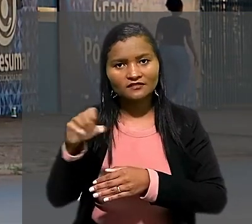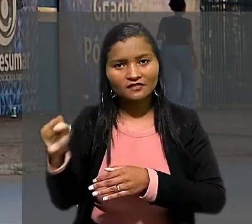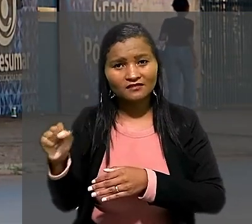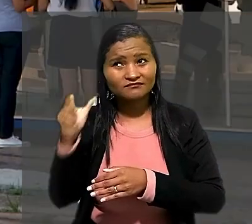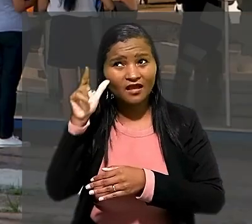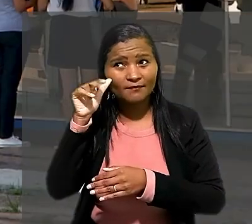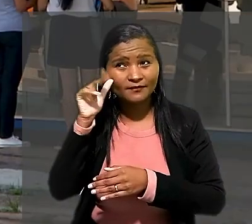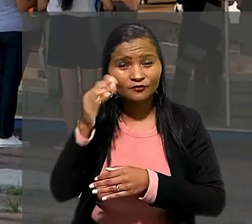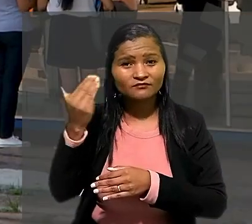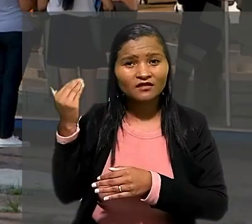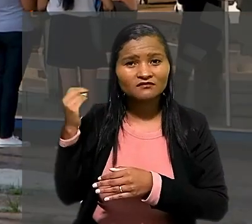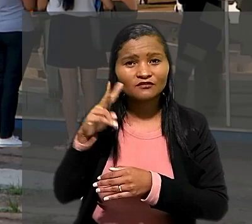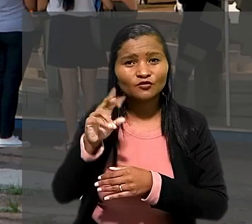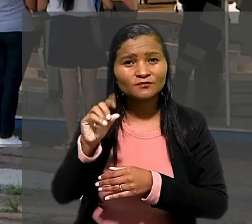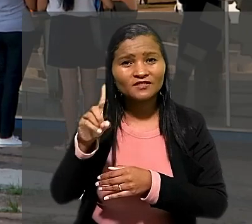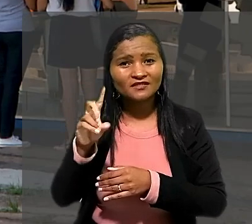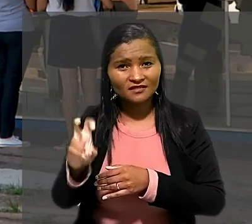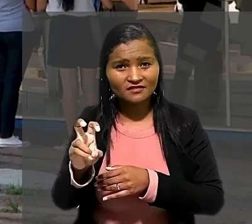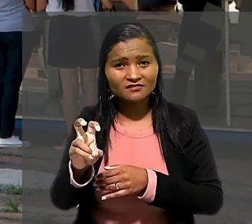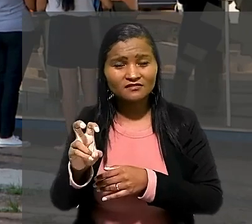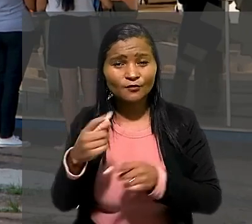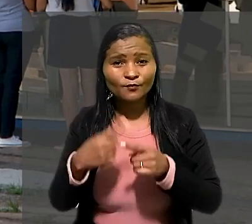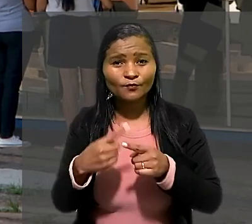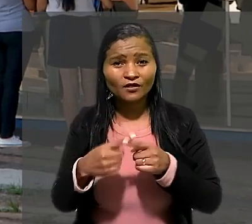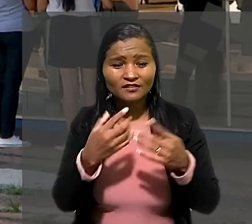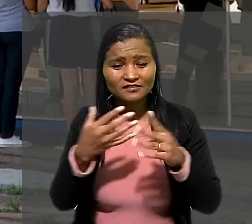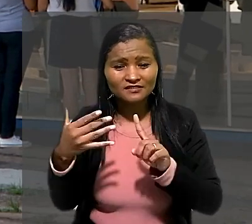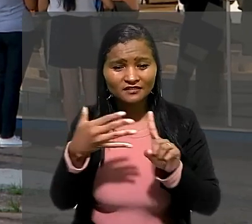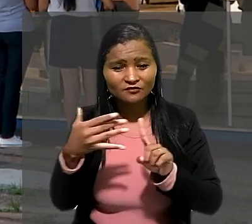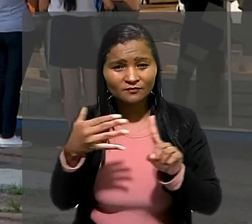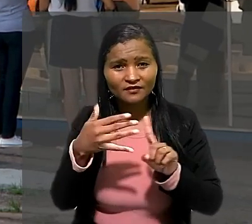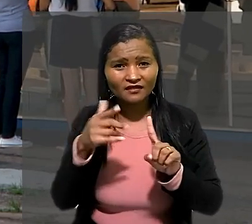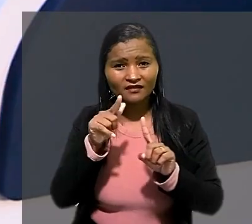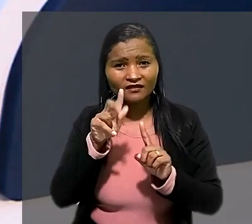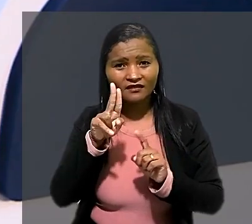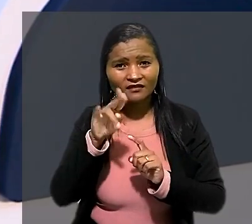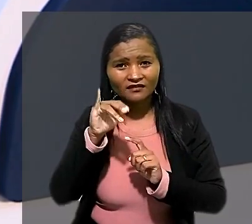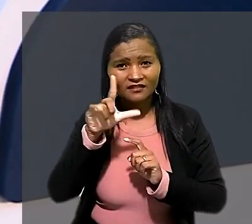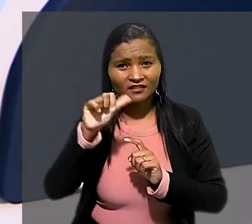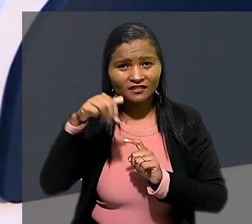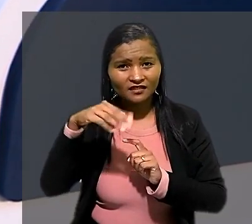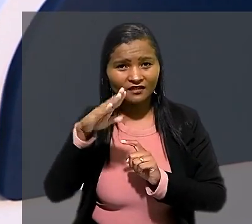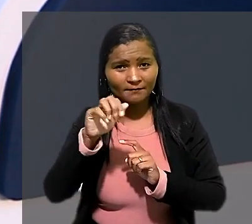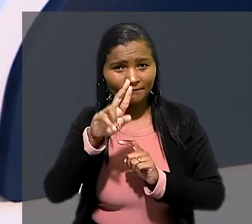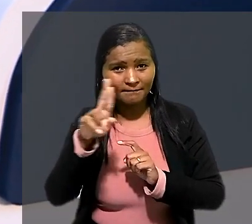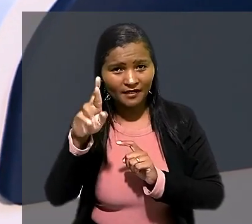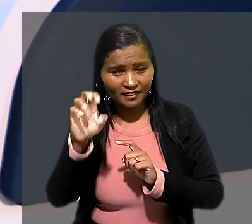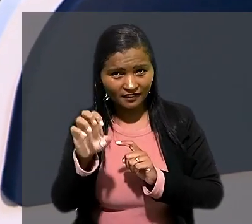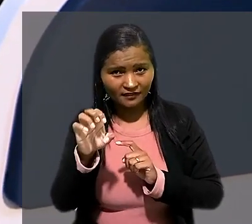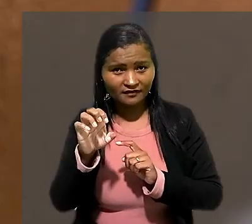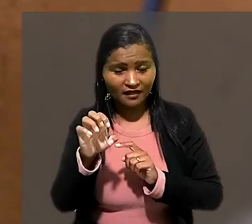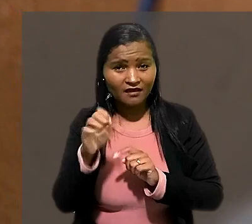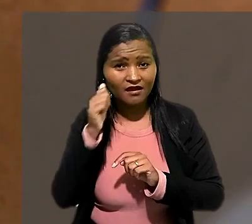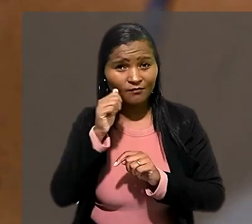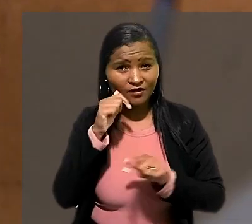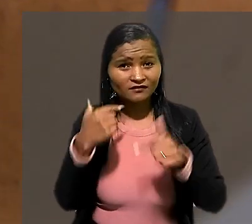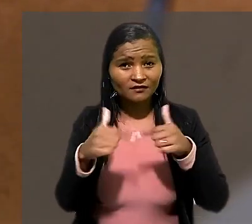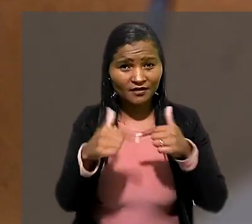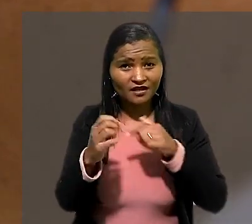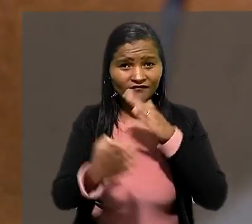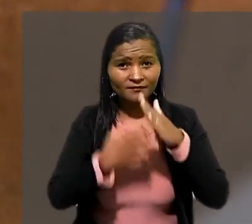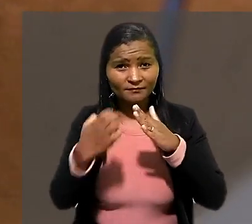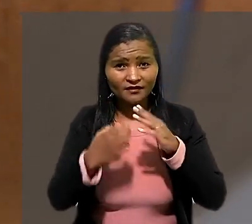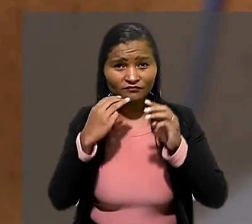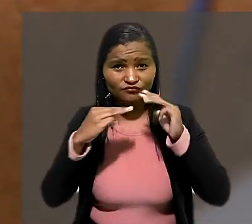INSS desde abril de 2015, em decorrência da síndrome de Guillain-Barré. Ela trabalhava como representante de atendimento na empresa